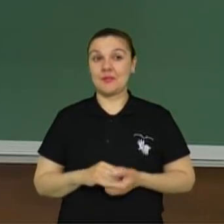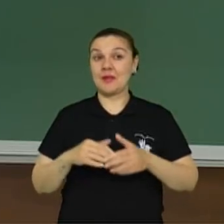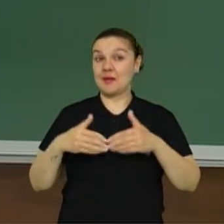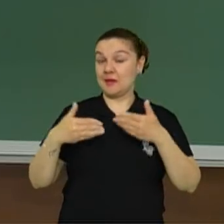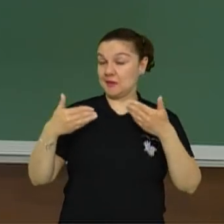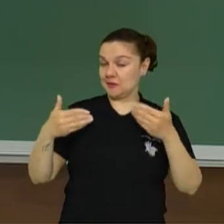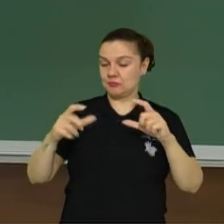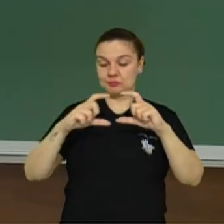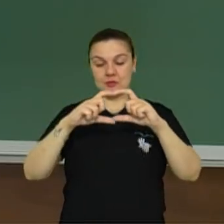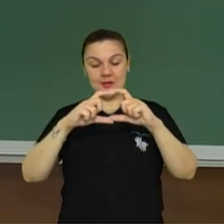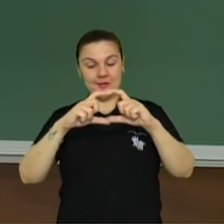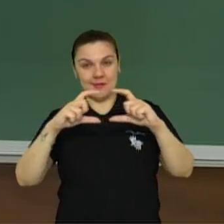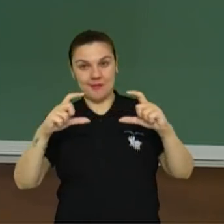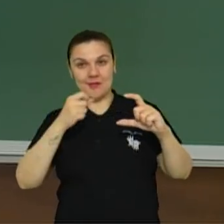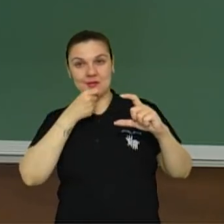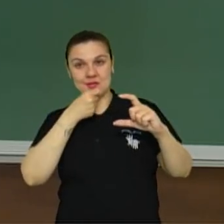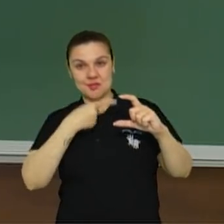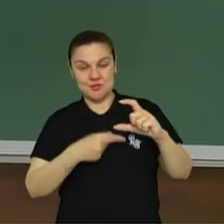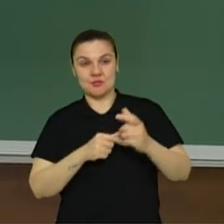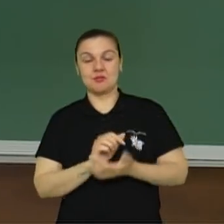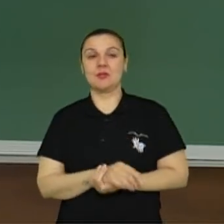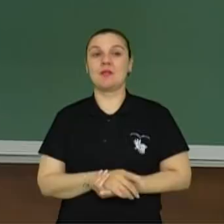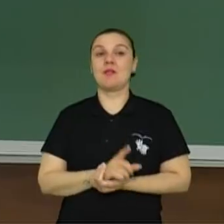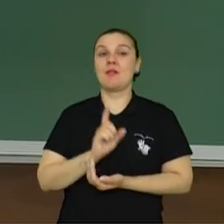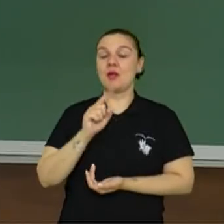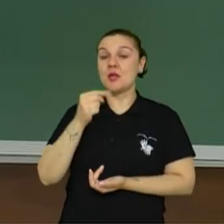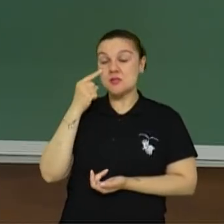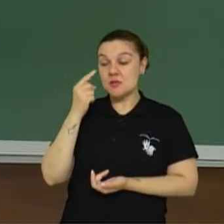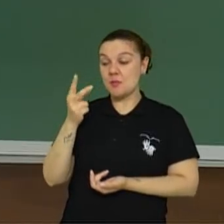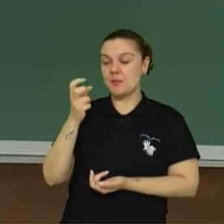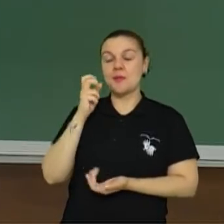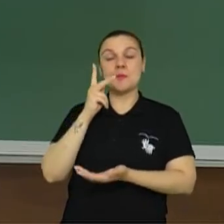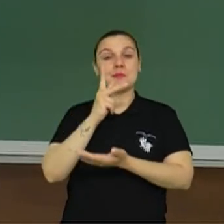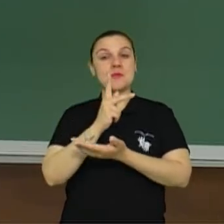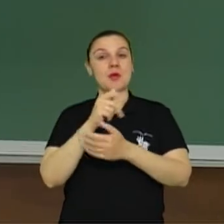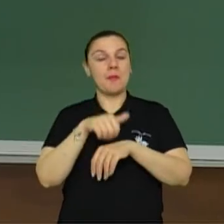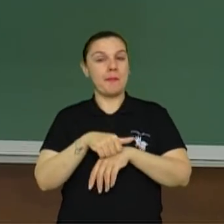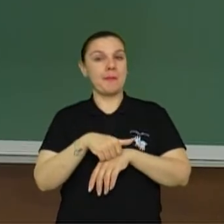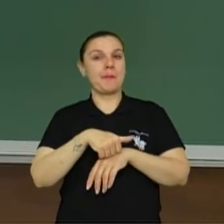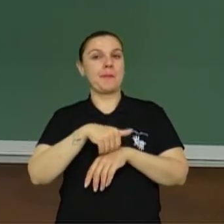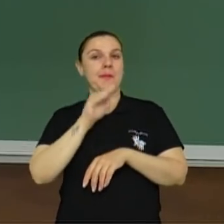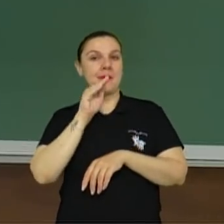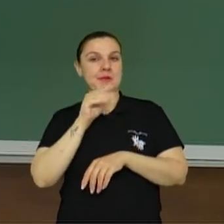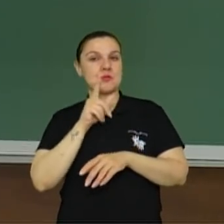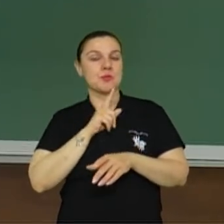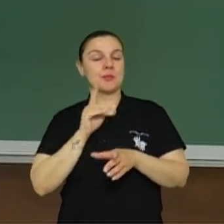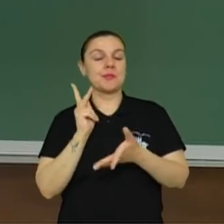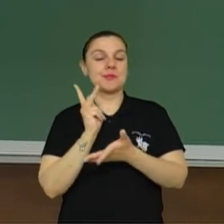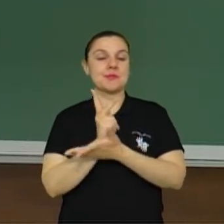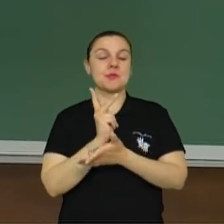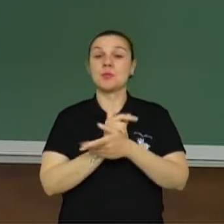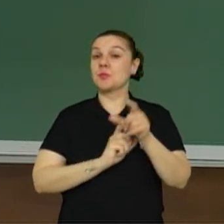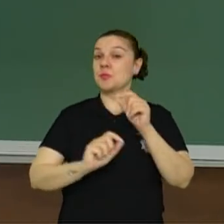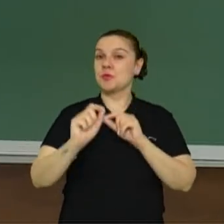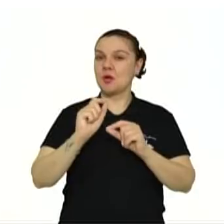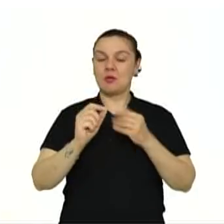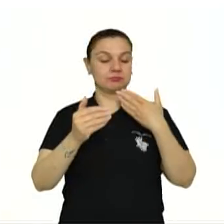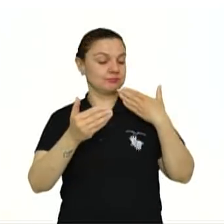E em relação às tirinhas, o gênero textual tirinha, observe aqui. As tirinhas elas são constituídas por o